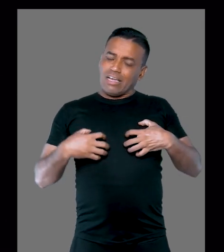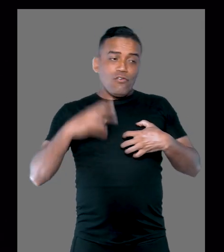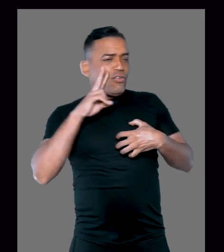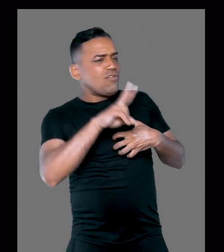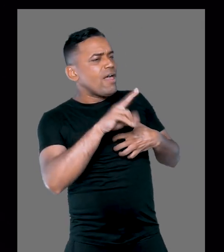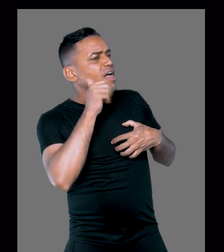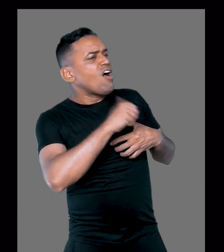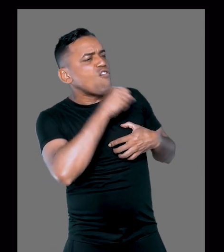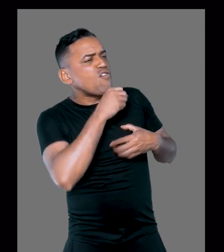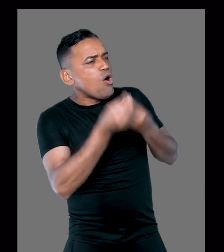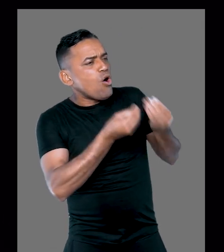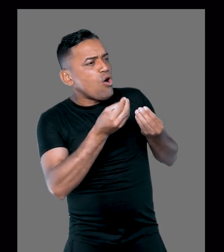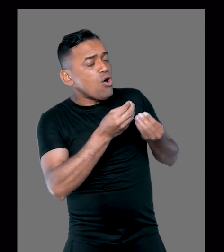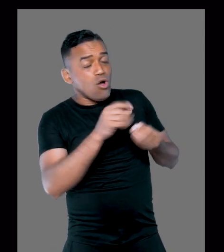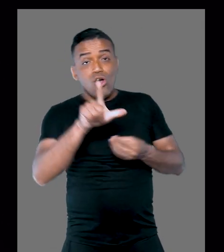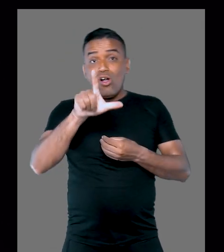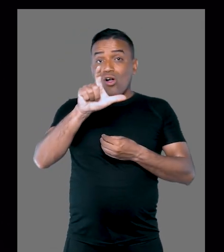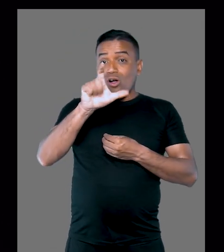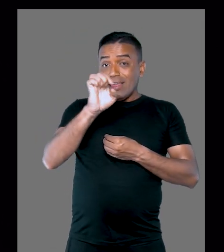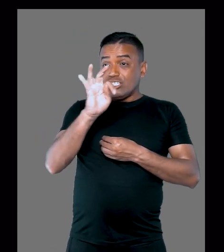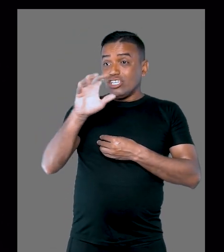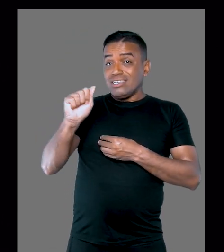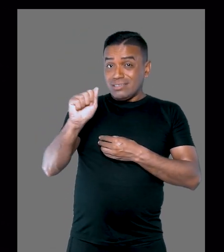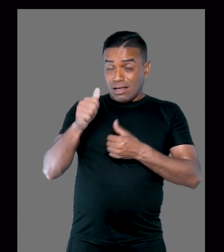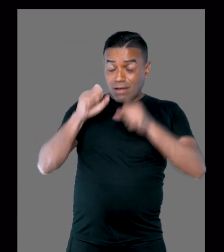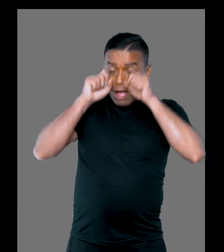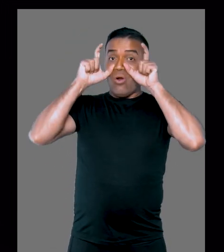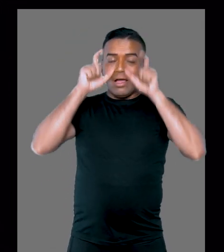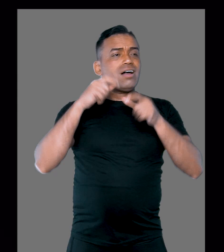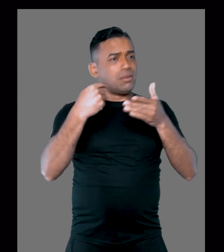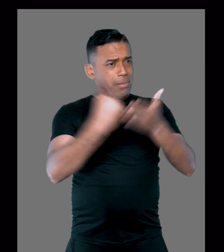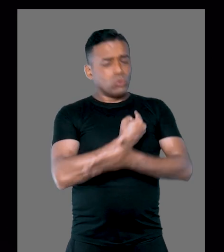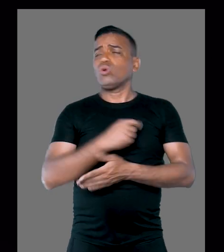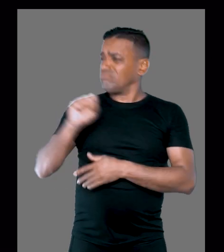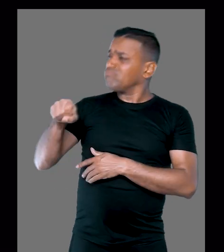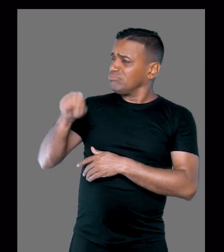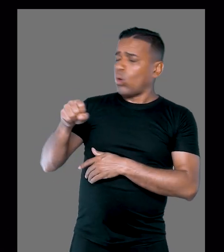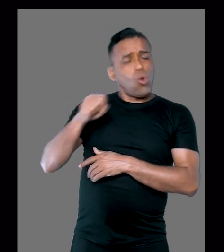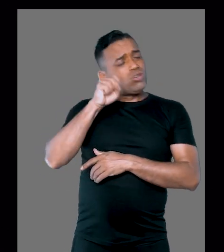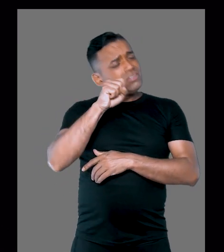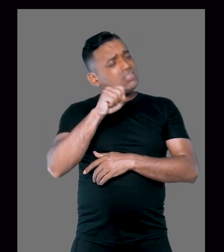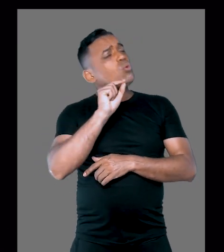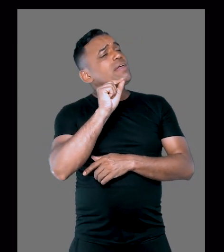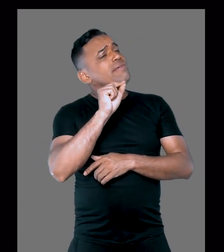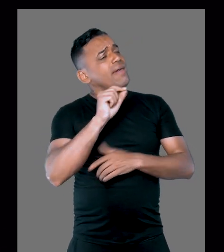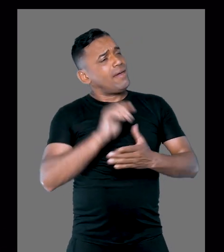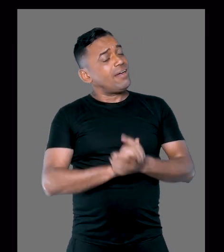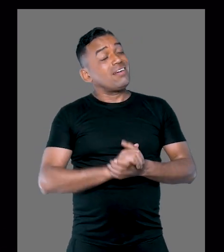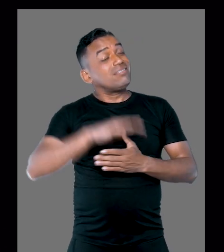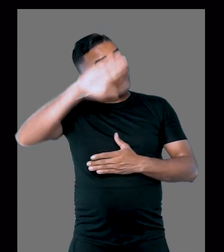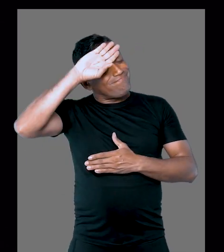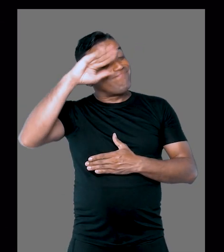vovó estava. Letícia, tá acordada? Ela me perguntou. Tô sim, vó, respondi. O que foi? Tô